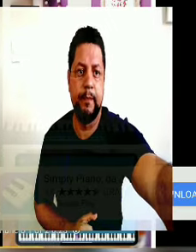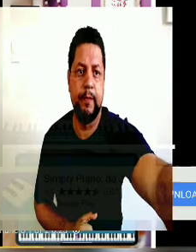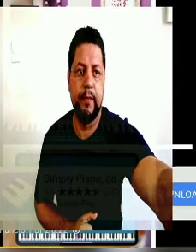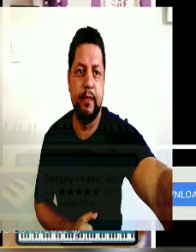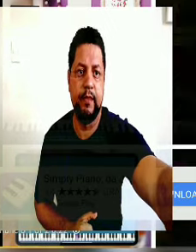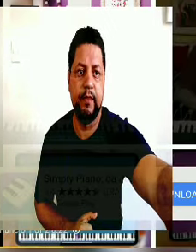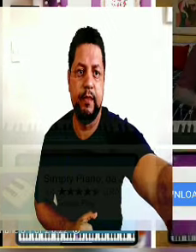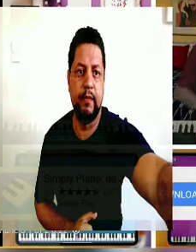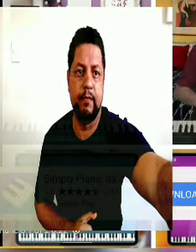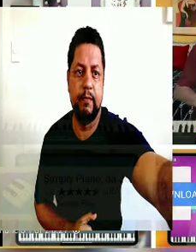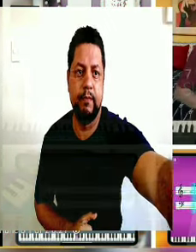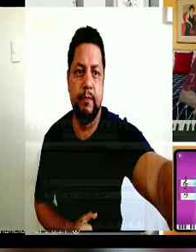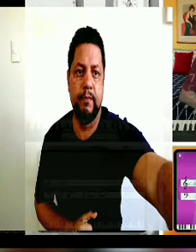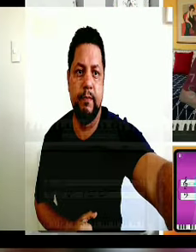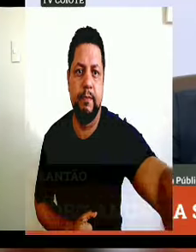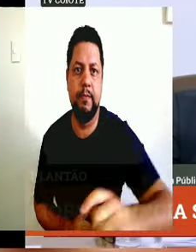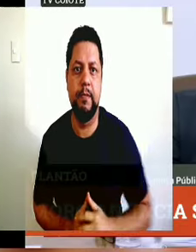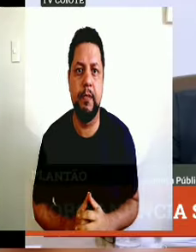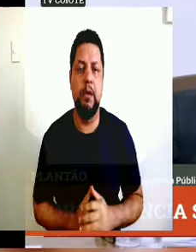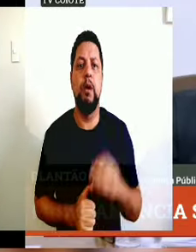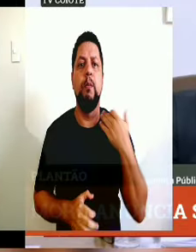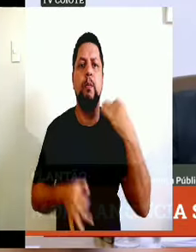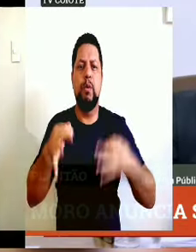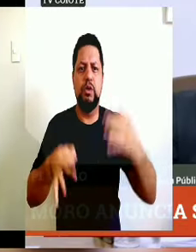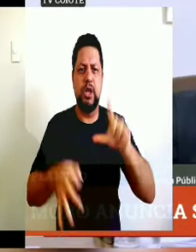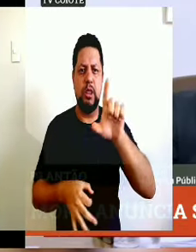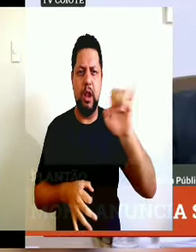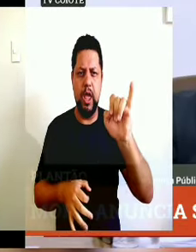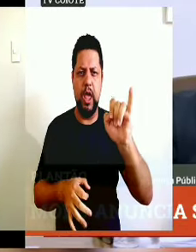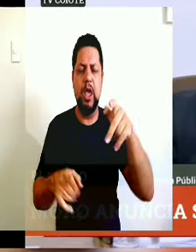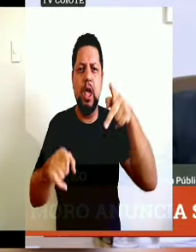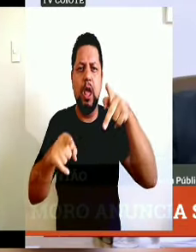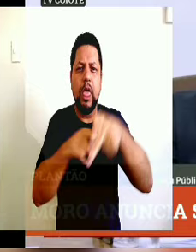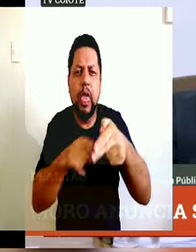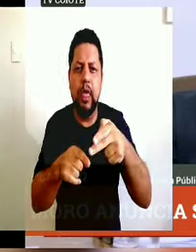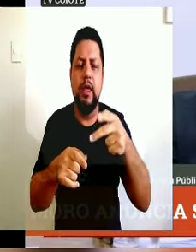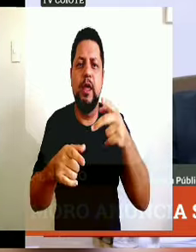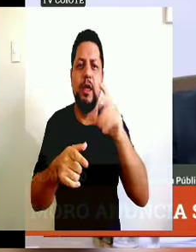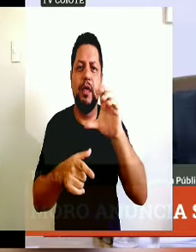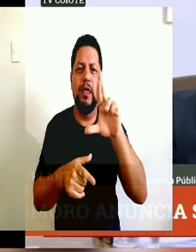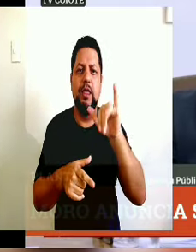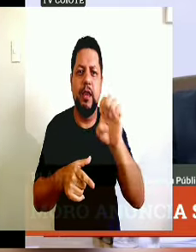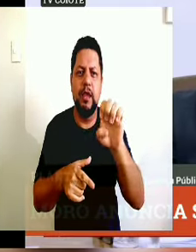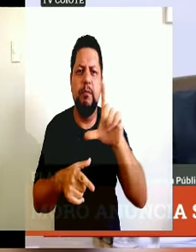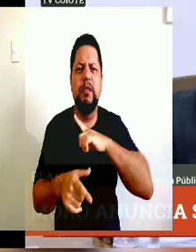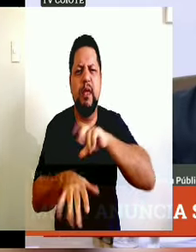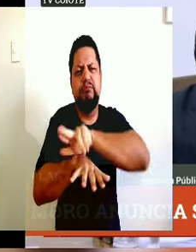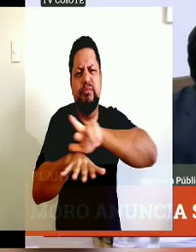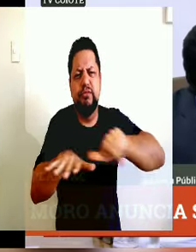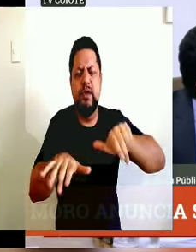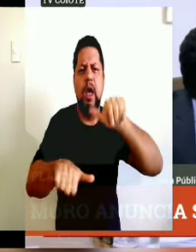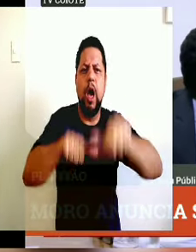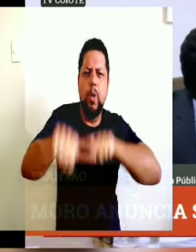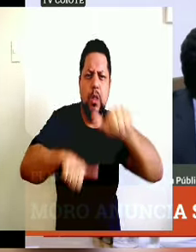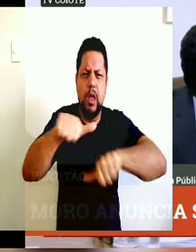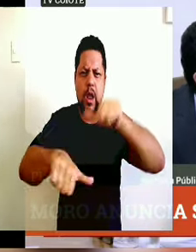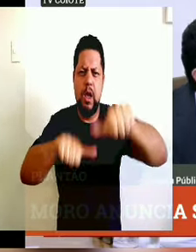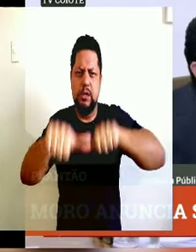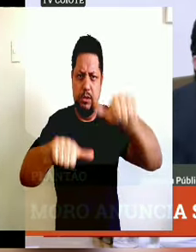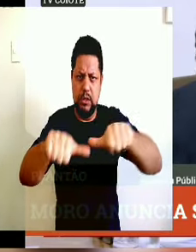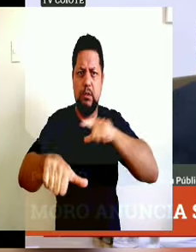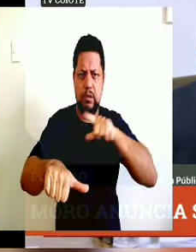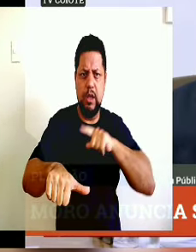Gestão, várias alterações, facilitação também